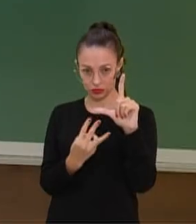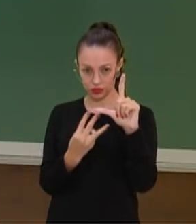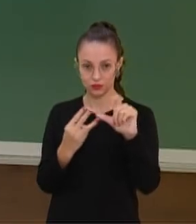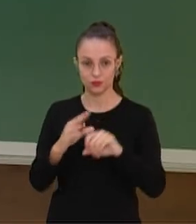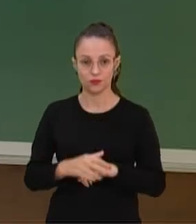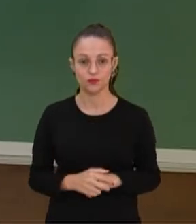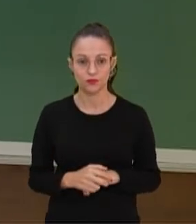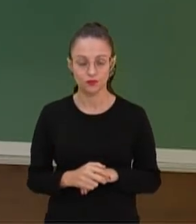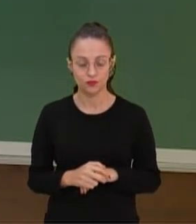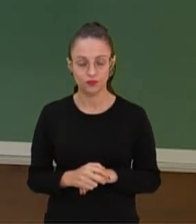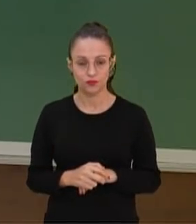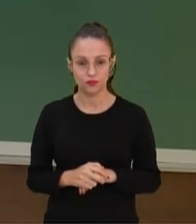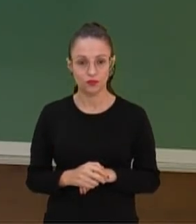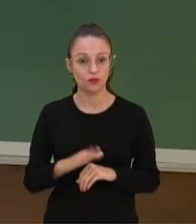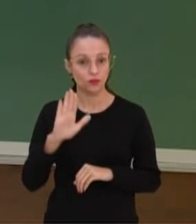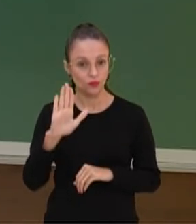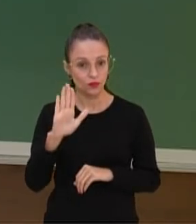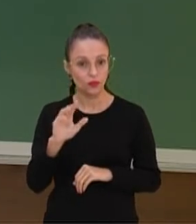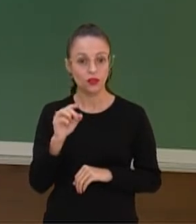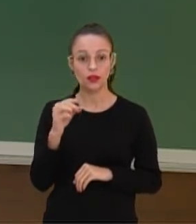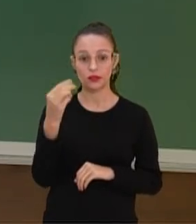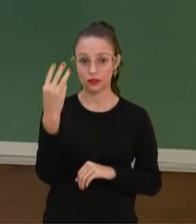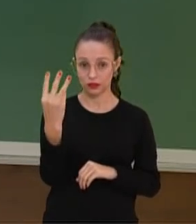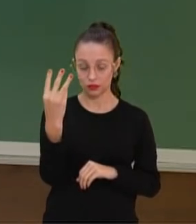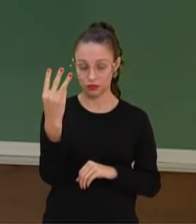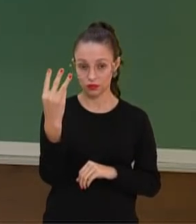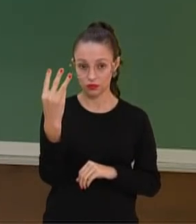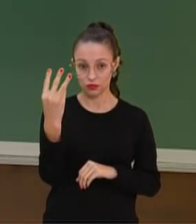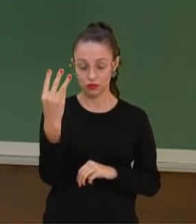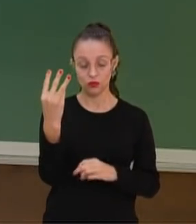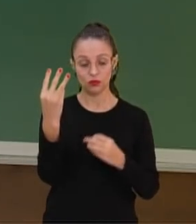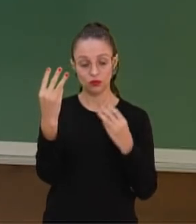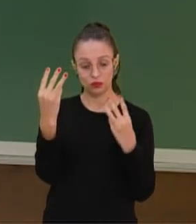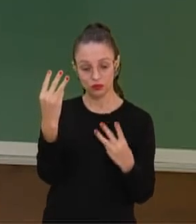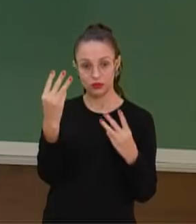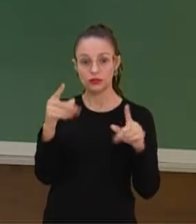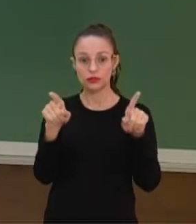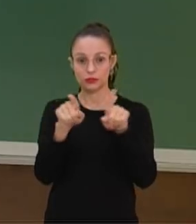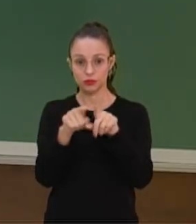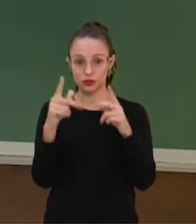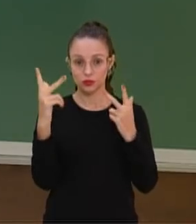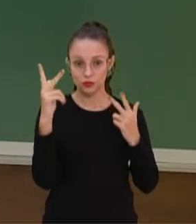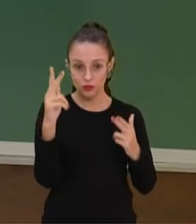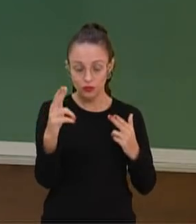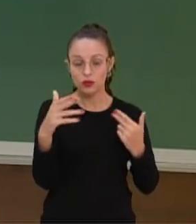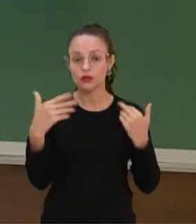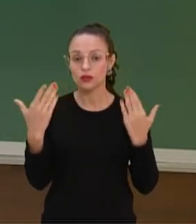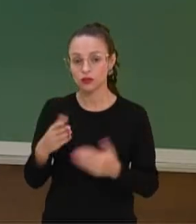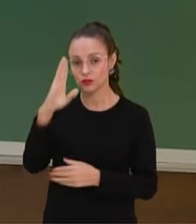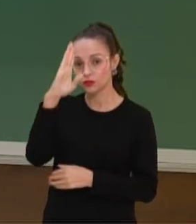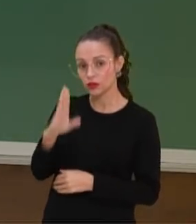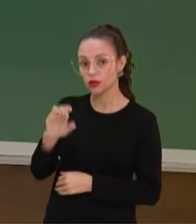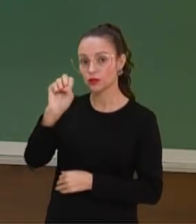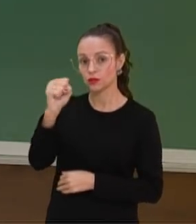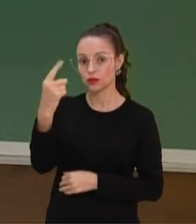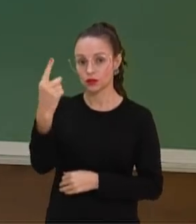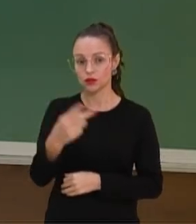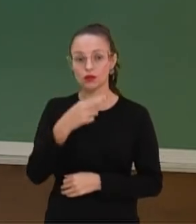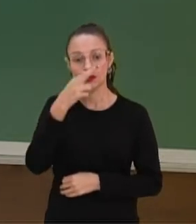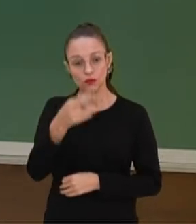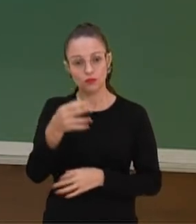3. A base é 3, a base do log também é 3, então direto 81,